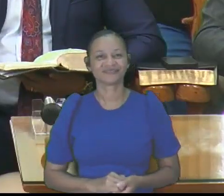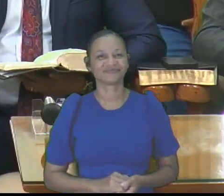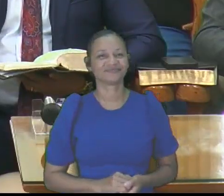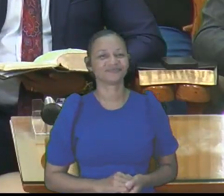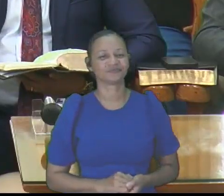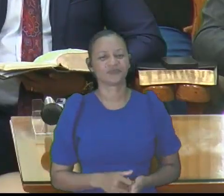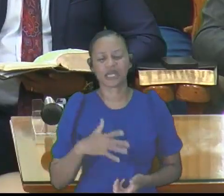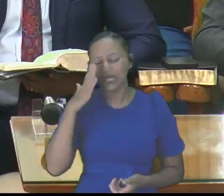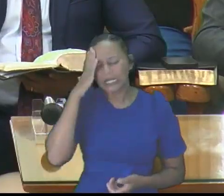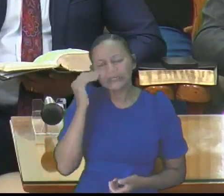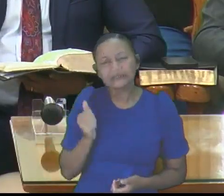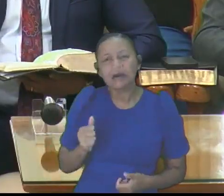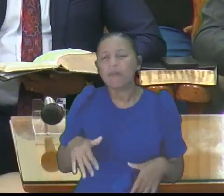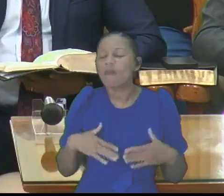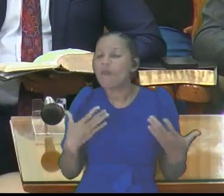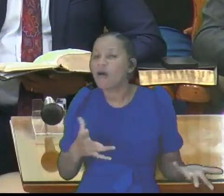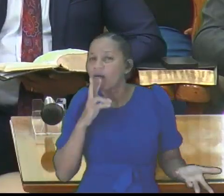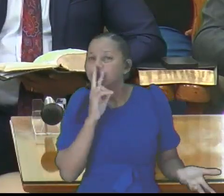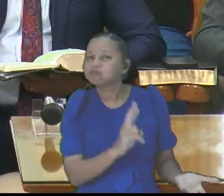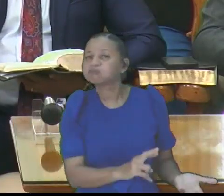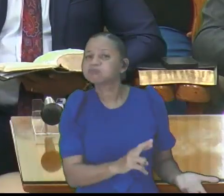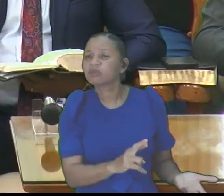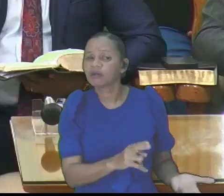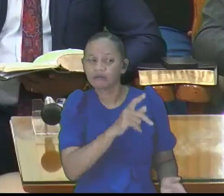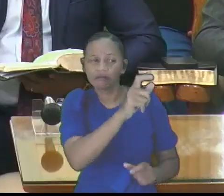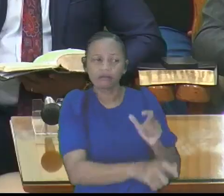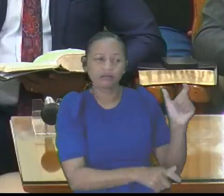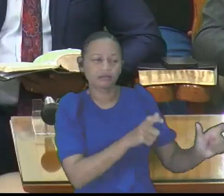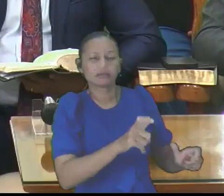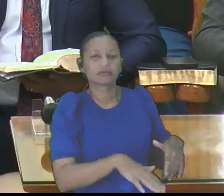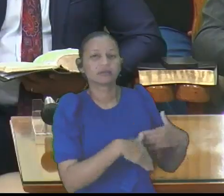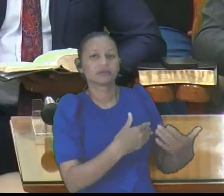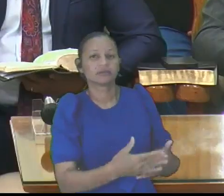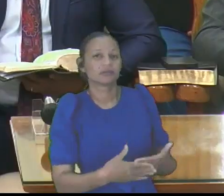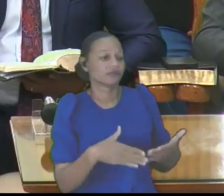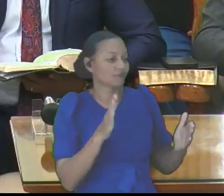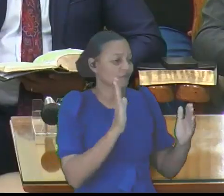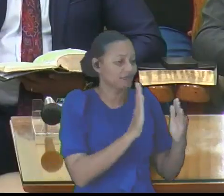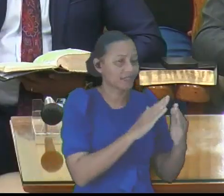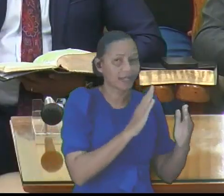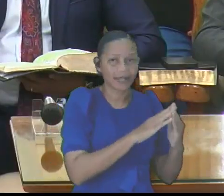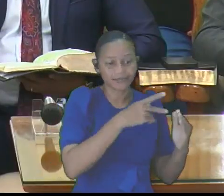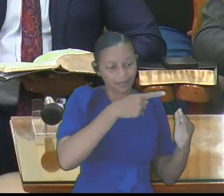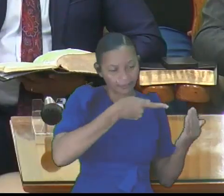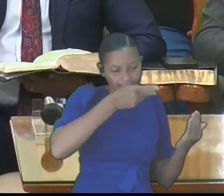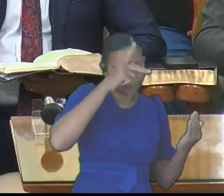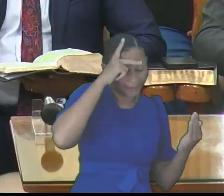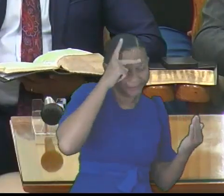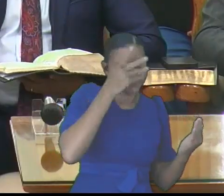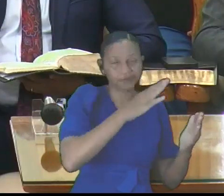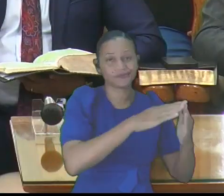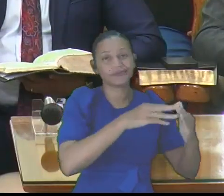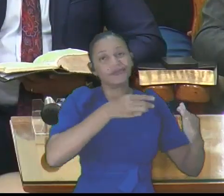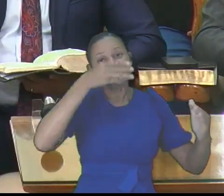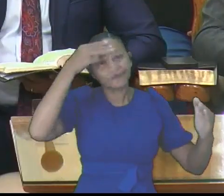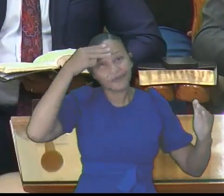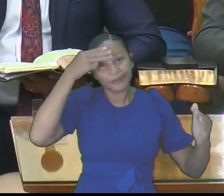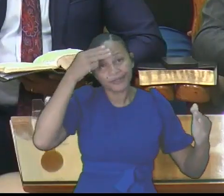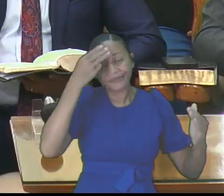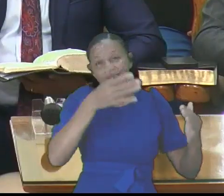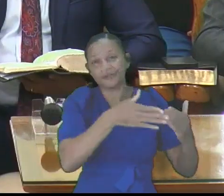E sabe qual é o resultado? Essas pessoas depois, nem na casa de comadre Bill, nem na casa de comadre